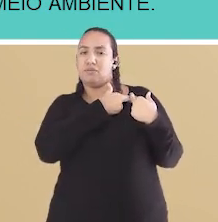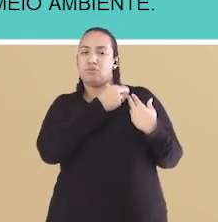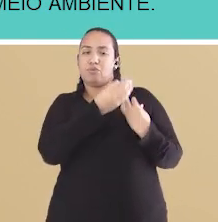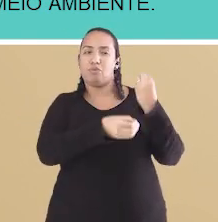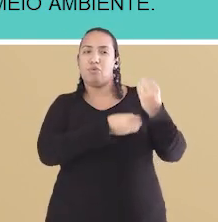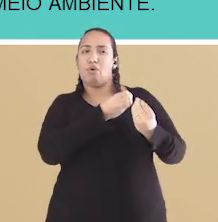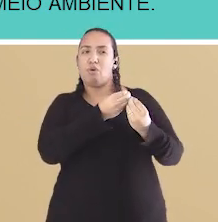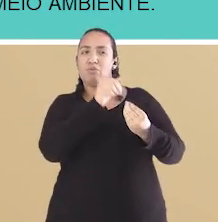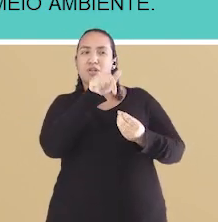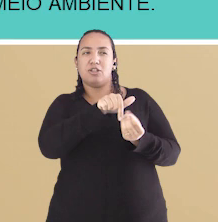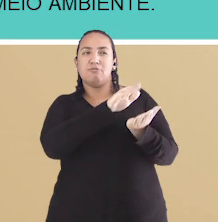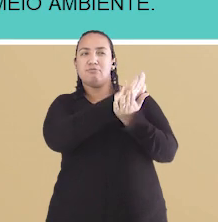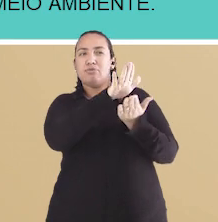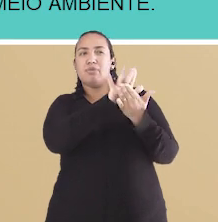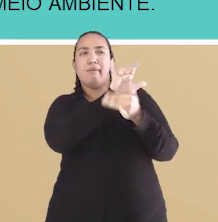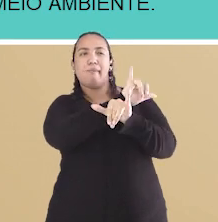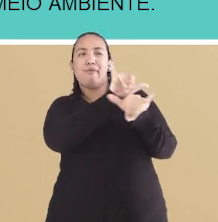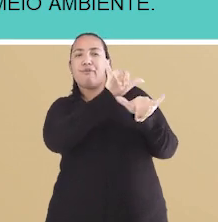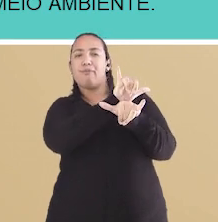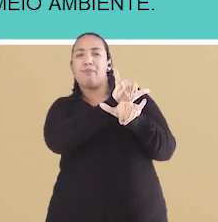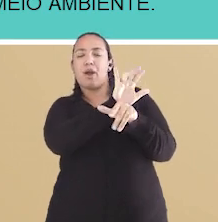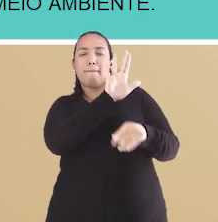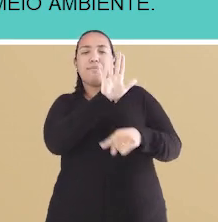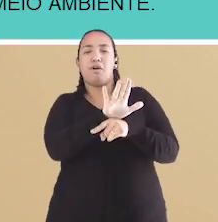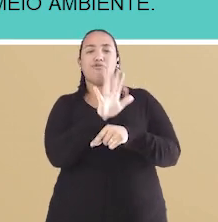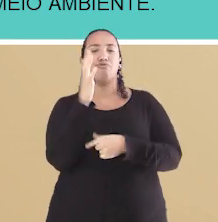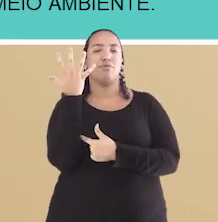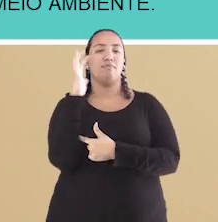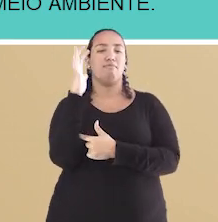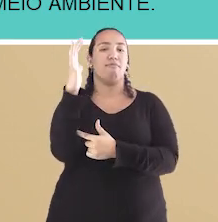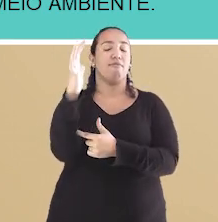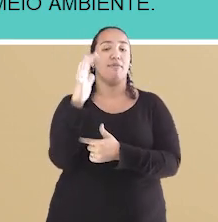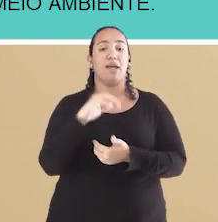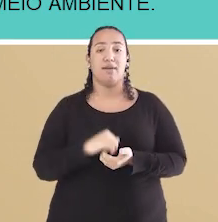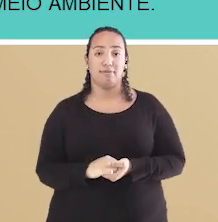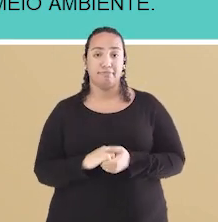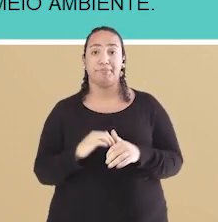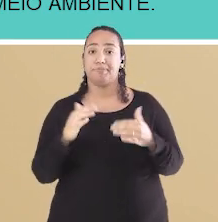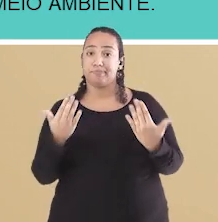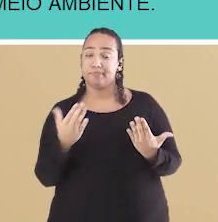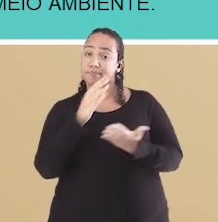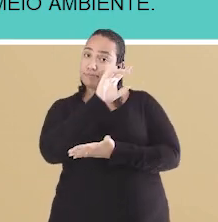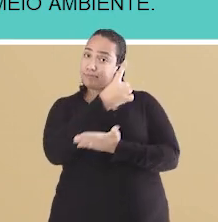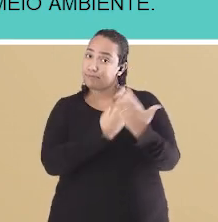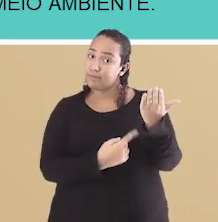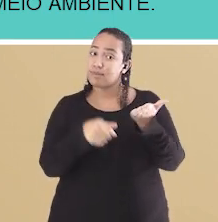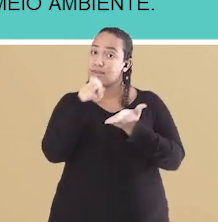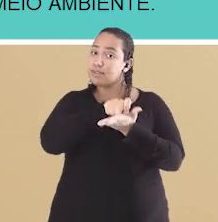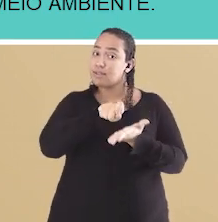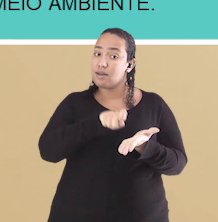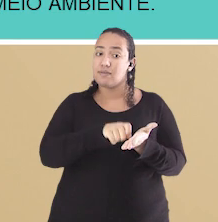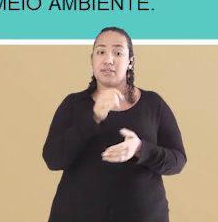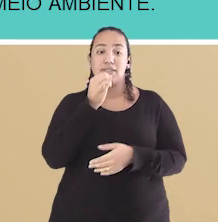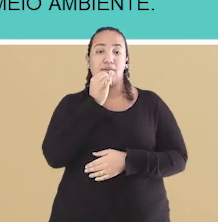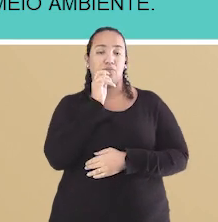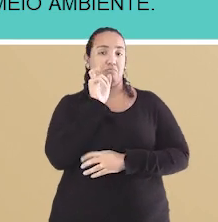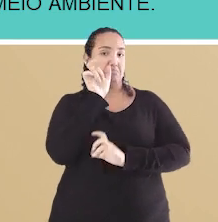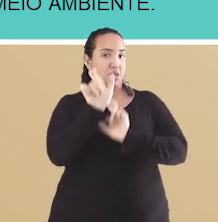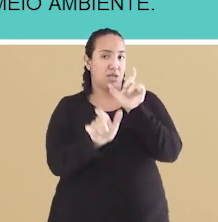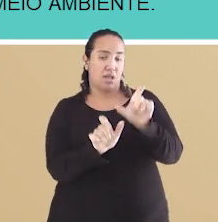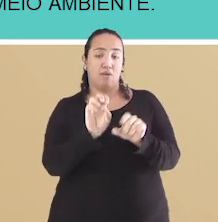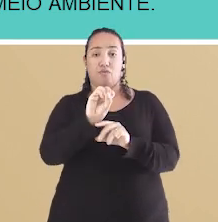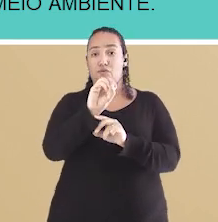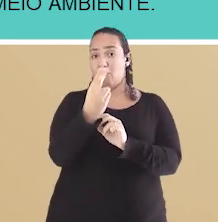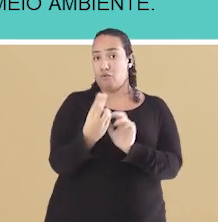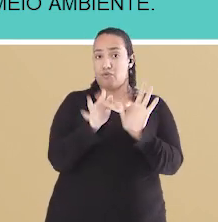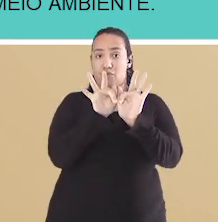produzir uma campanha publicitária de incentivo à preservação do meio ambiente. Escrevam em seus cadernos palavras